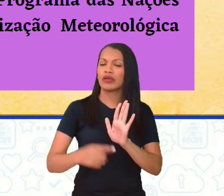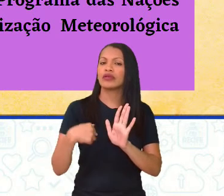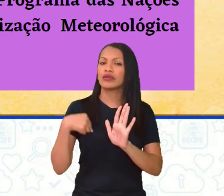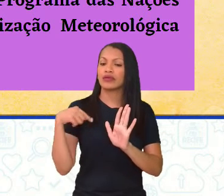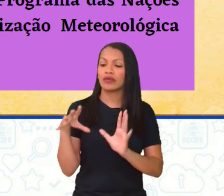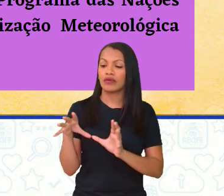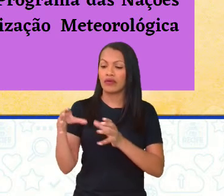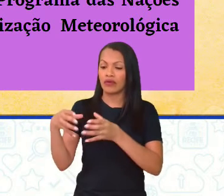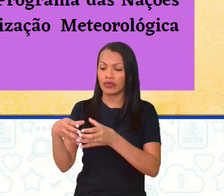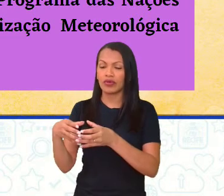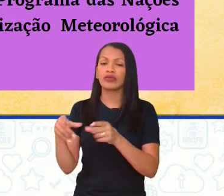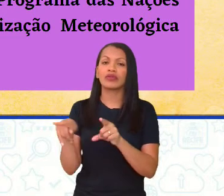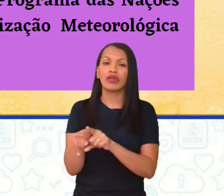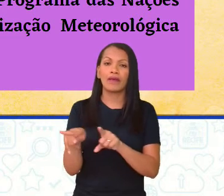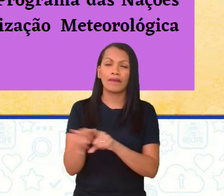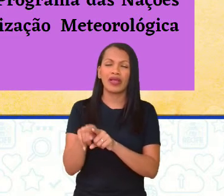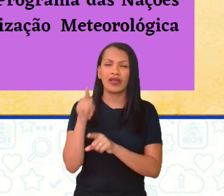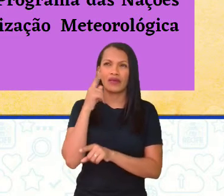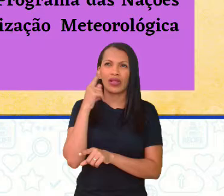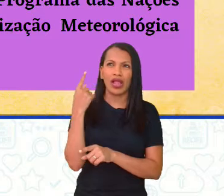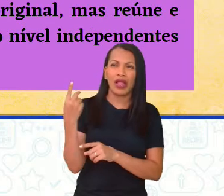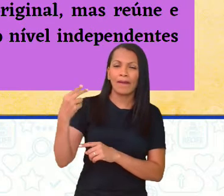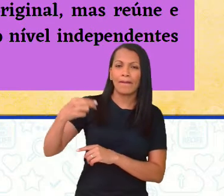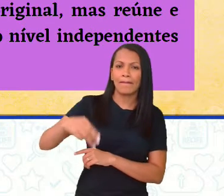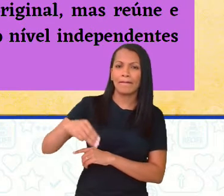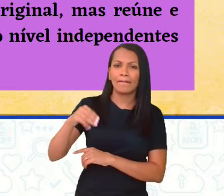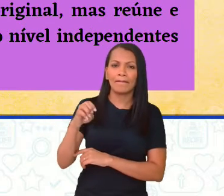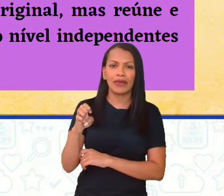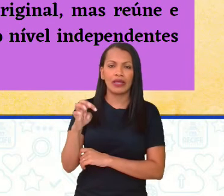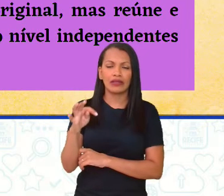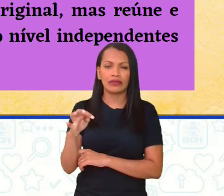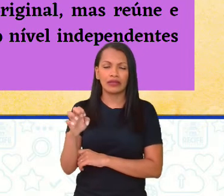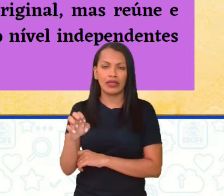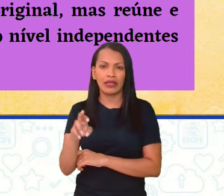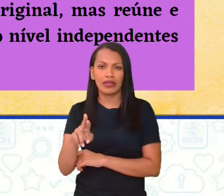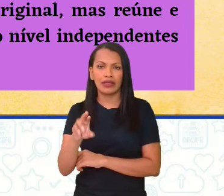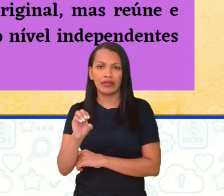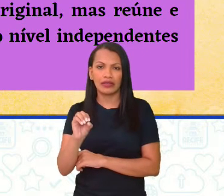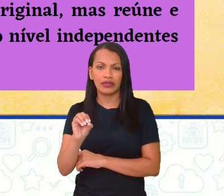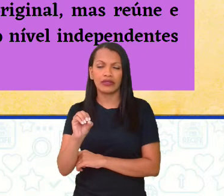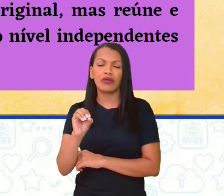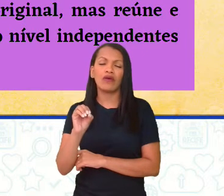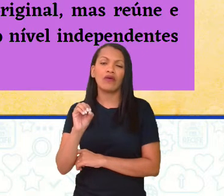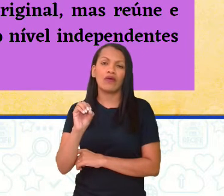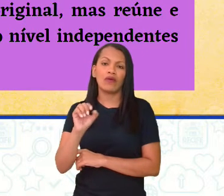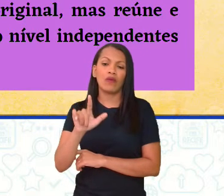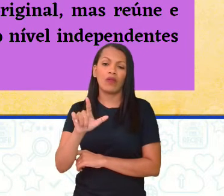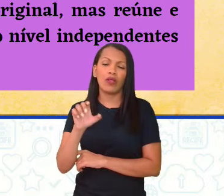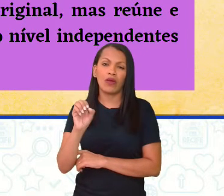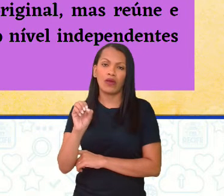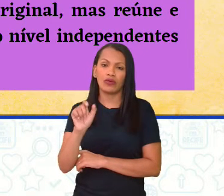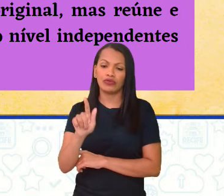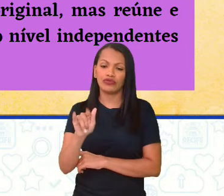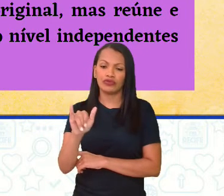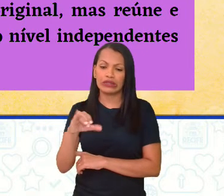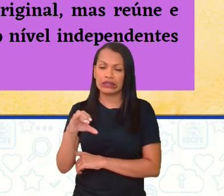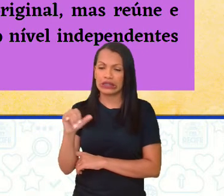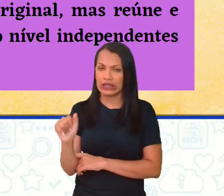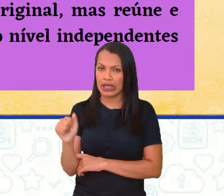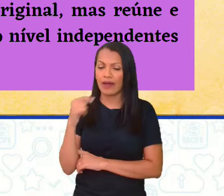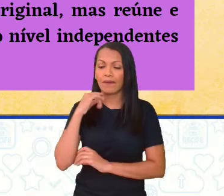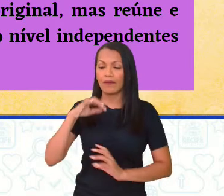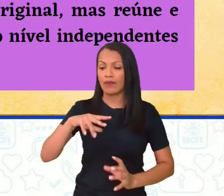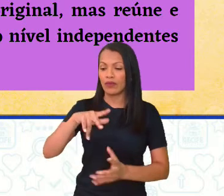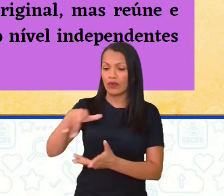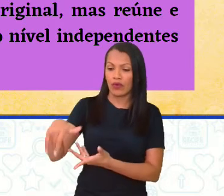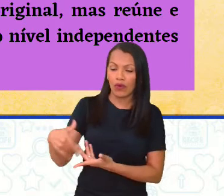Organização Meteorológica Mundial. Então, esse pessoal aí são organizações que não têm fins lucrativos, ou